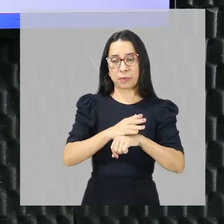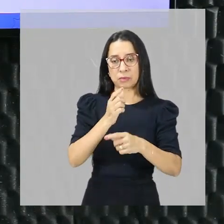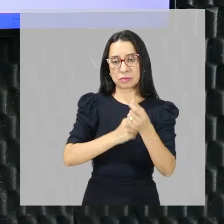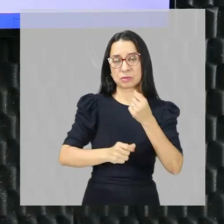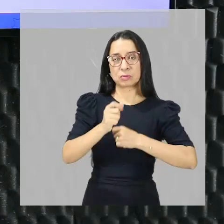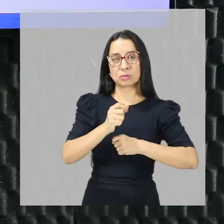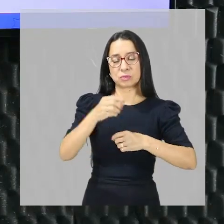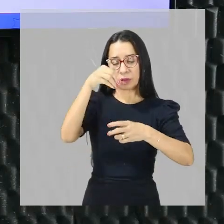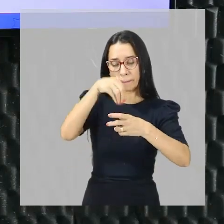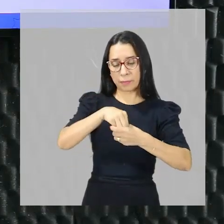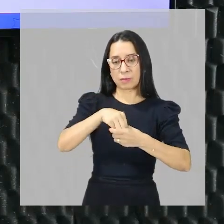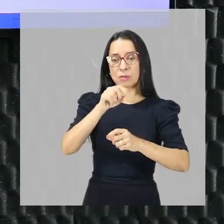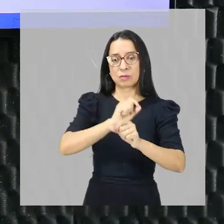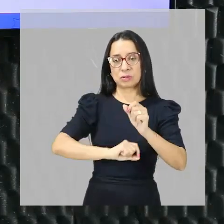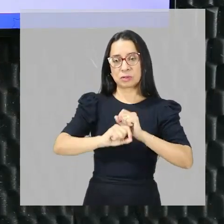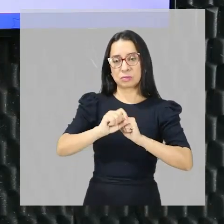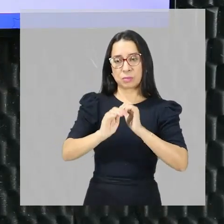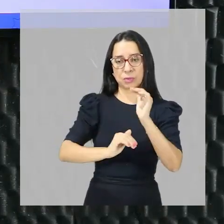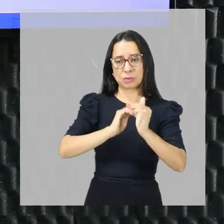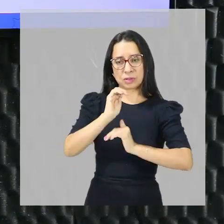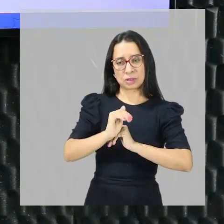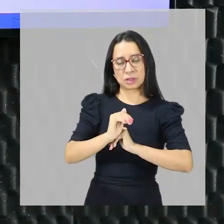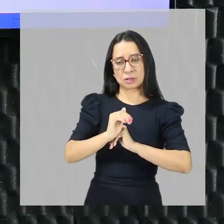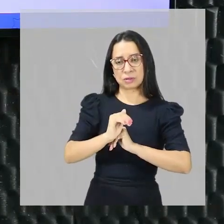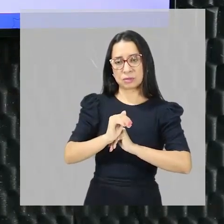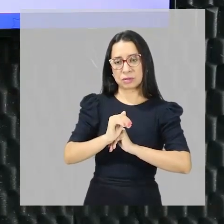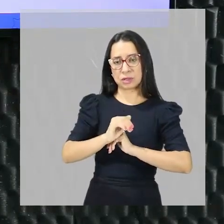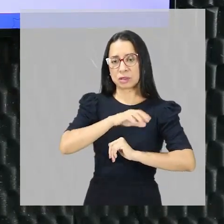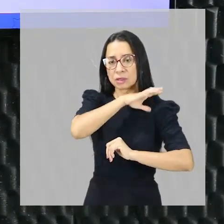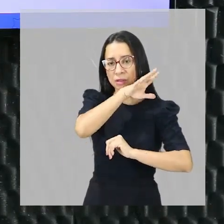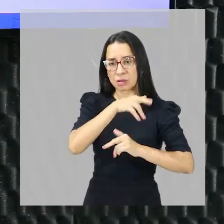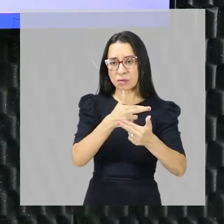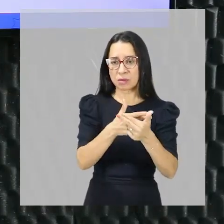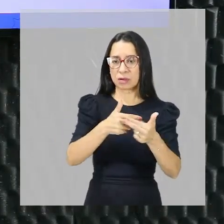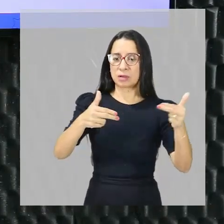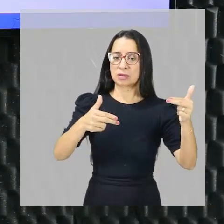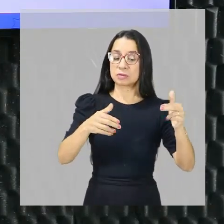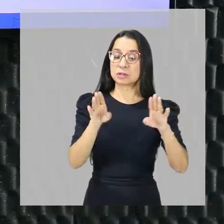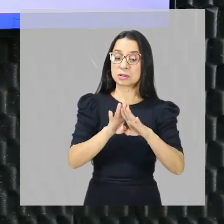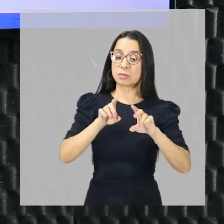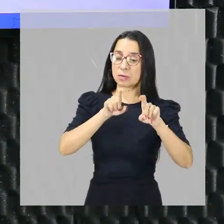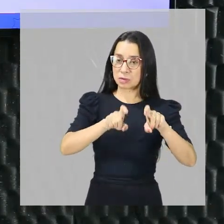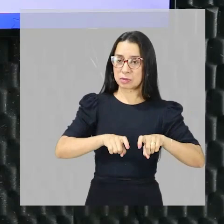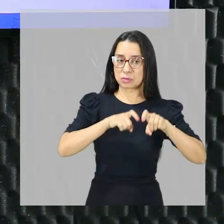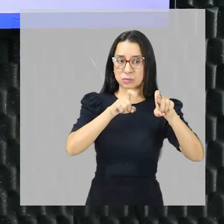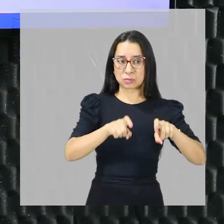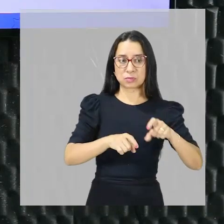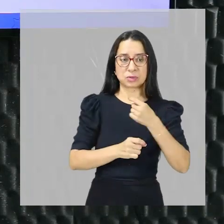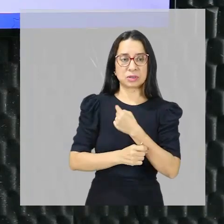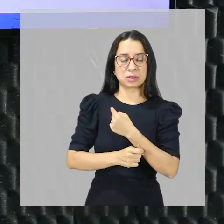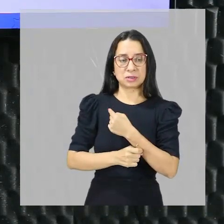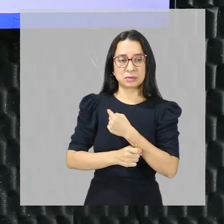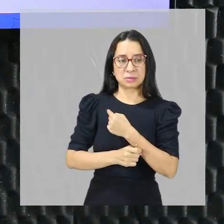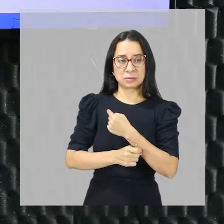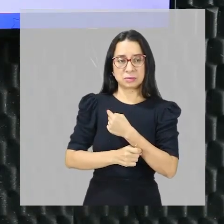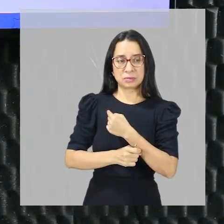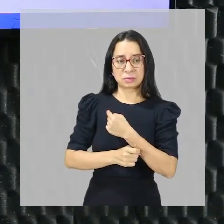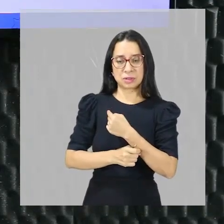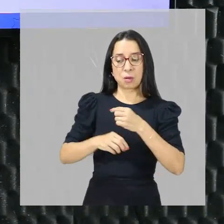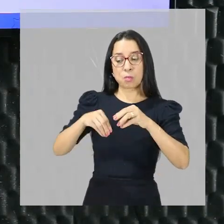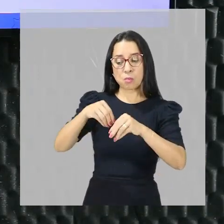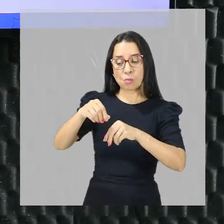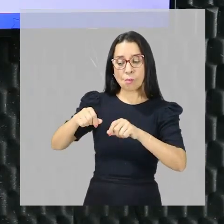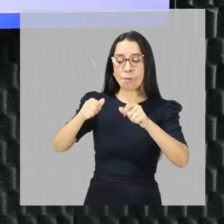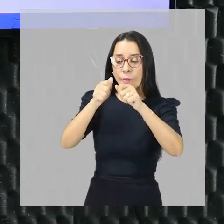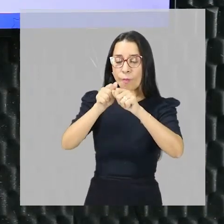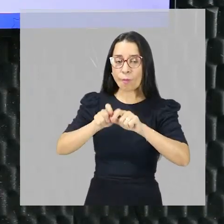econômicas inseridas nesse processo é a pecuária e a agricultura? Claro, galera, tá certo? E a arenização? Ocorre no Pampa Gaúcho? Ocorre, eu